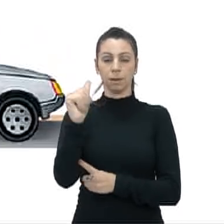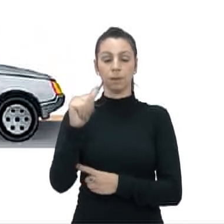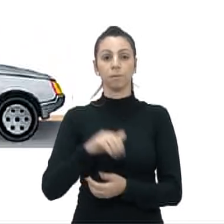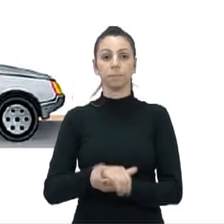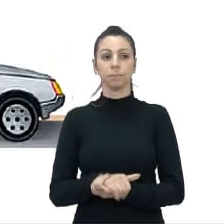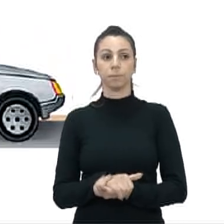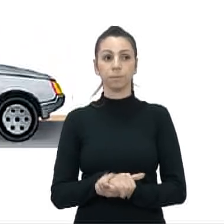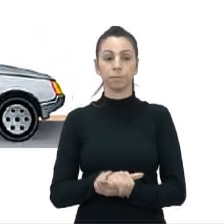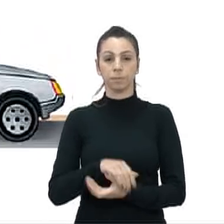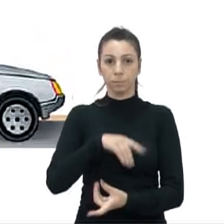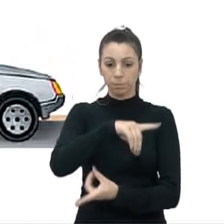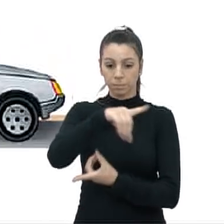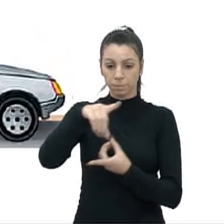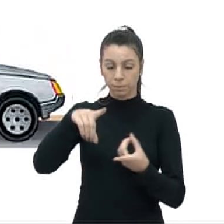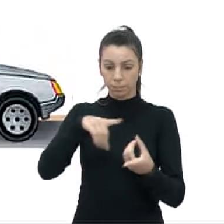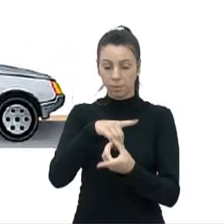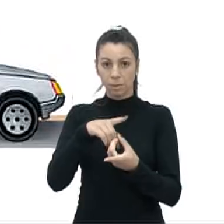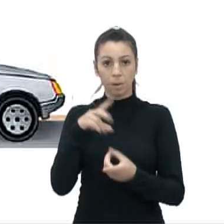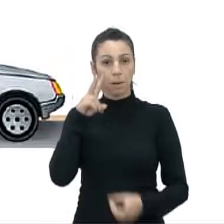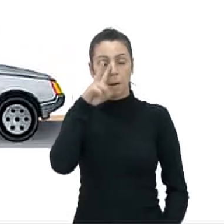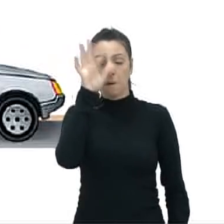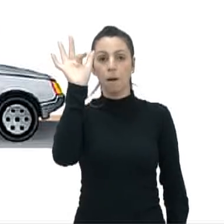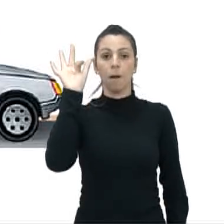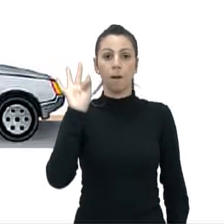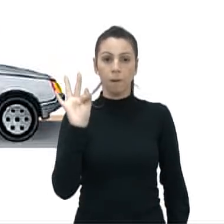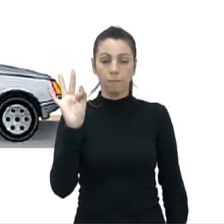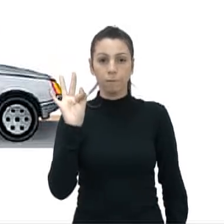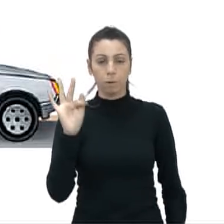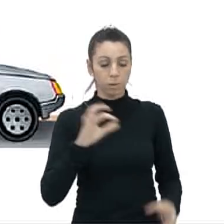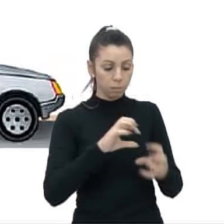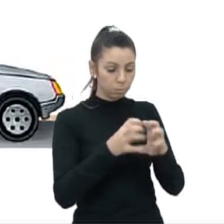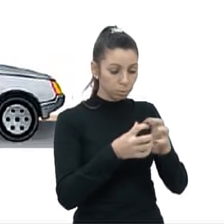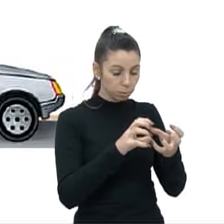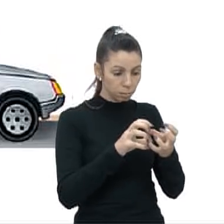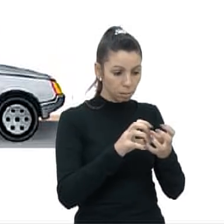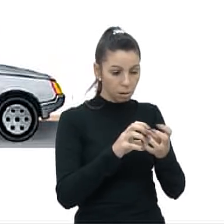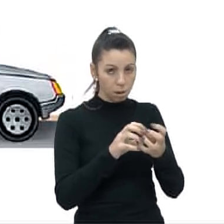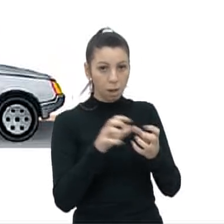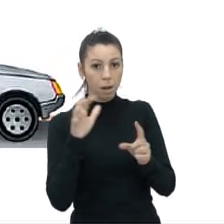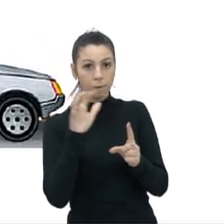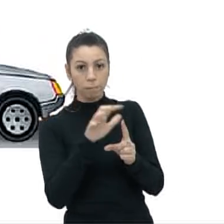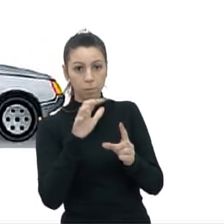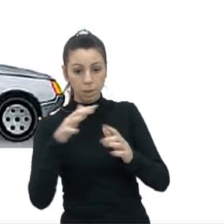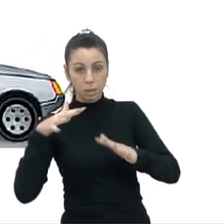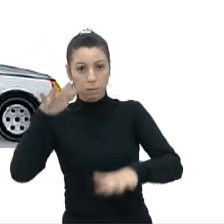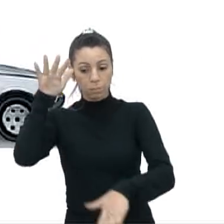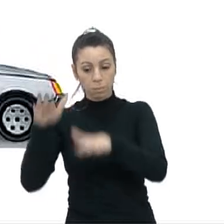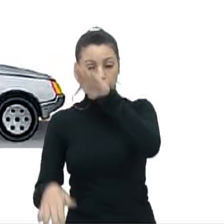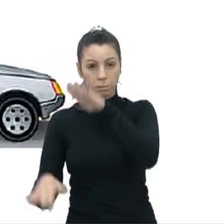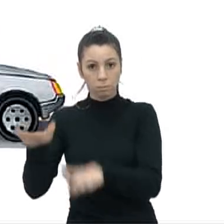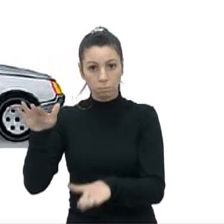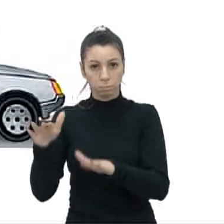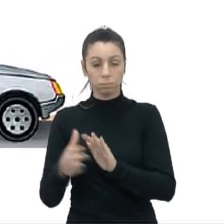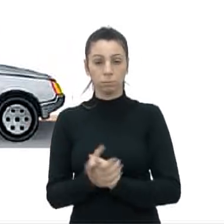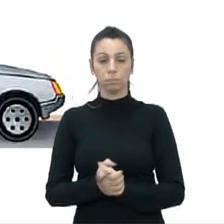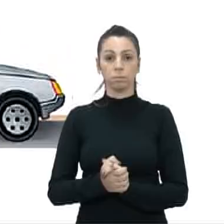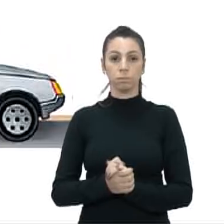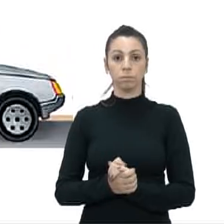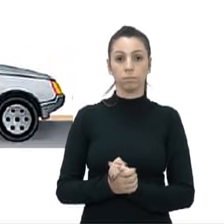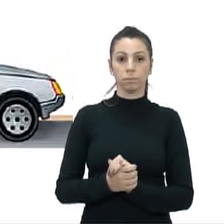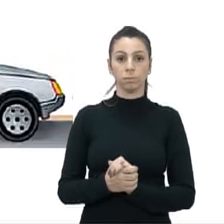resultante de uma partícula é igual à taxa da variação da quantidade de movimento, certo?